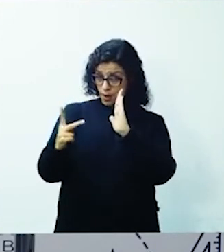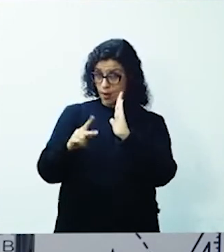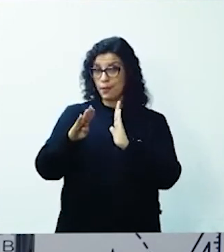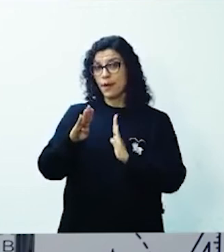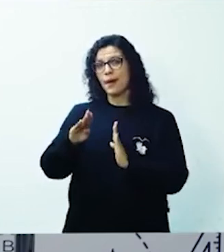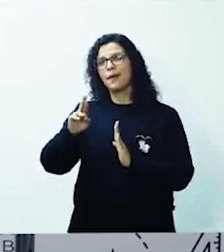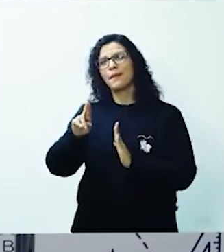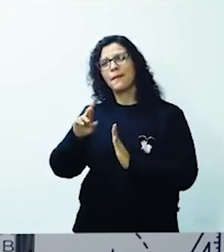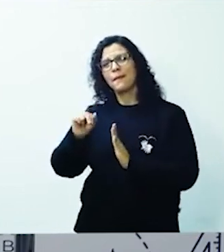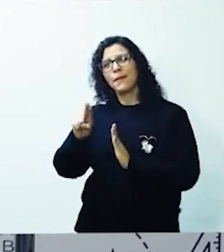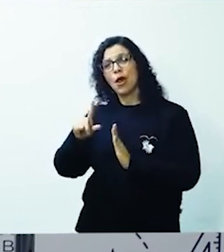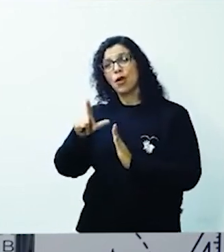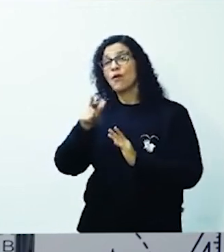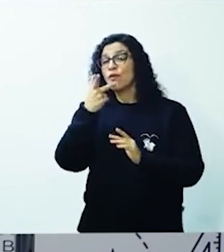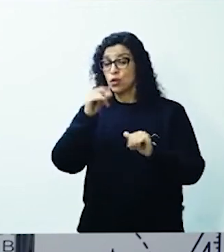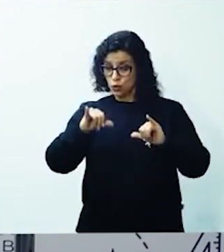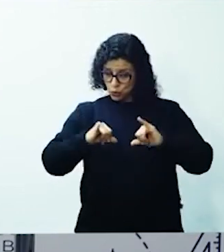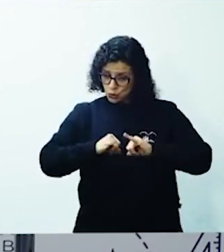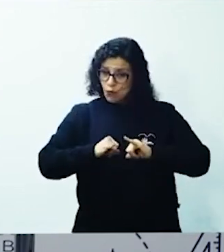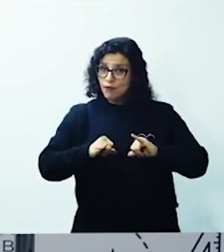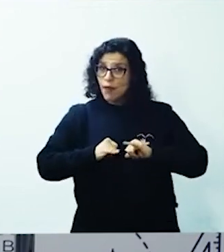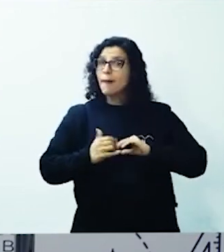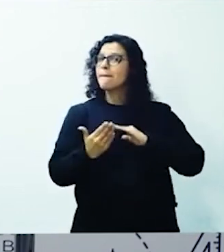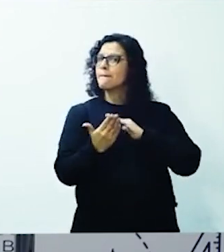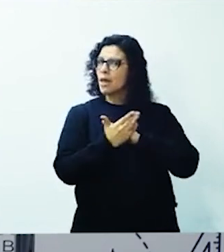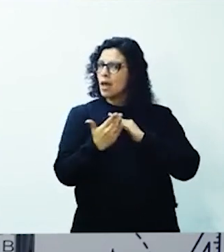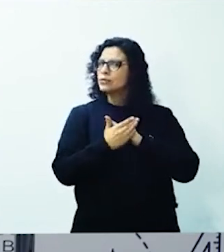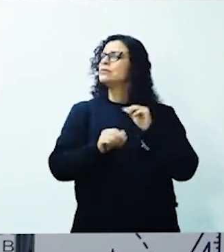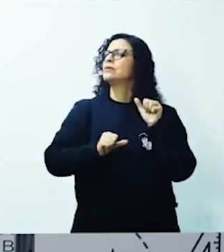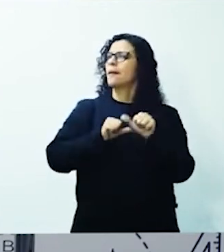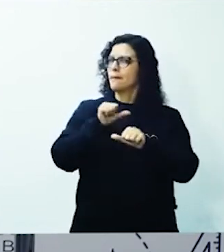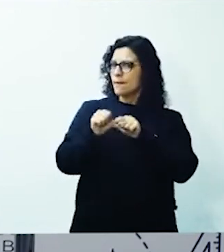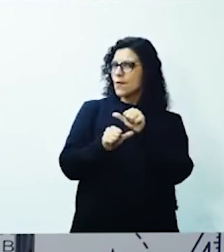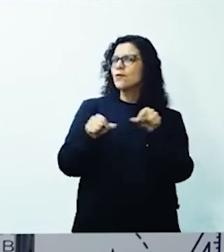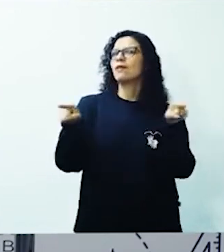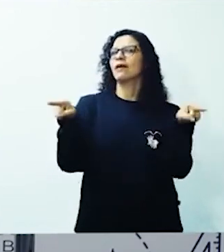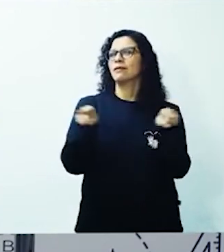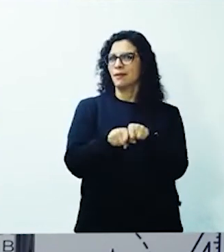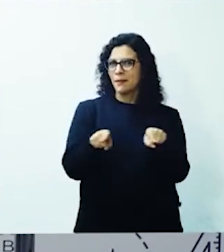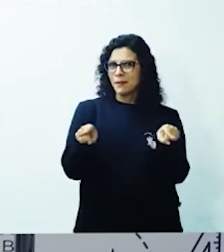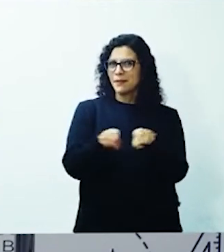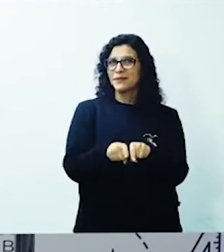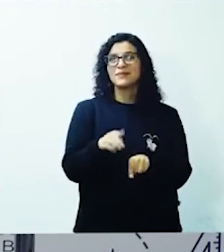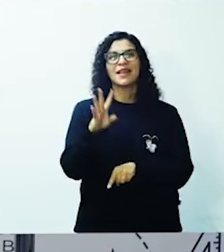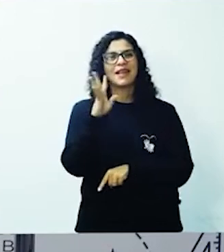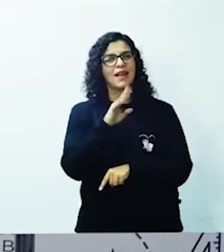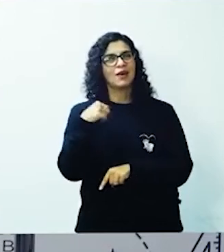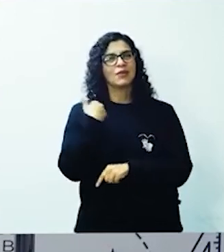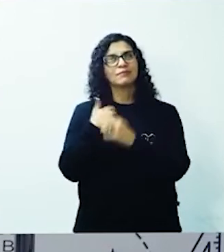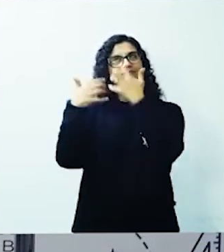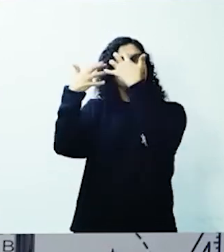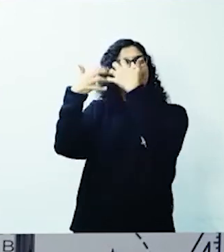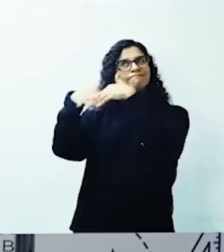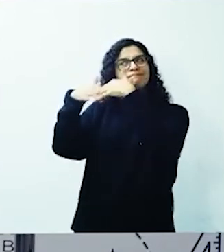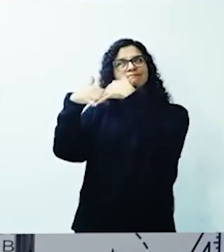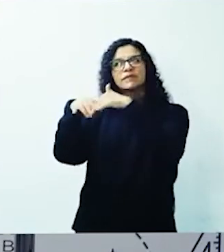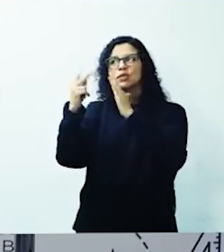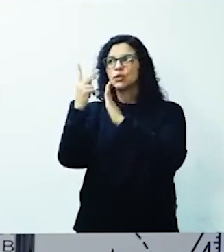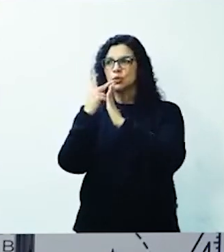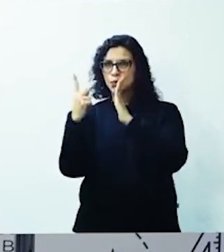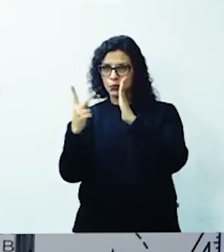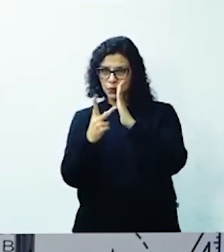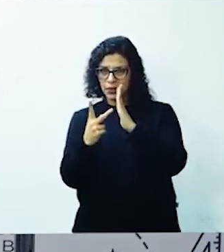Braulio Bessa, sofrer também é mudar. São bacanas essas reflexões que esse